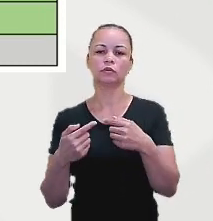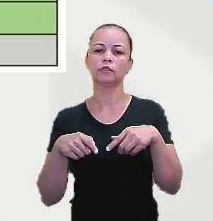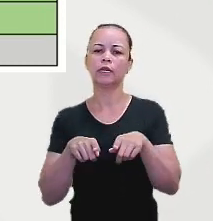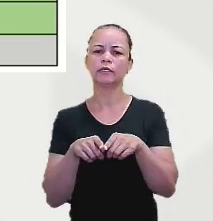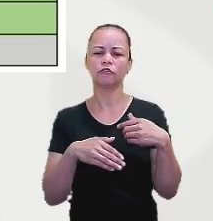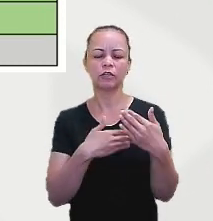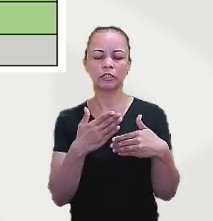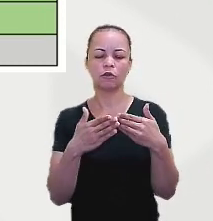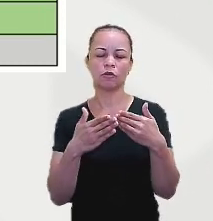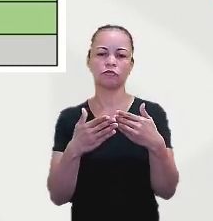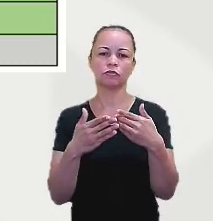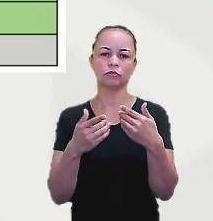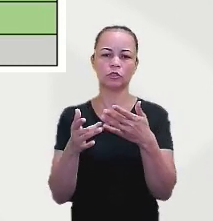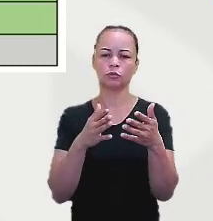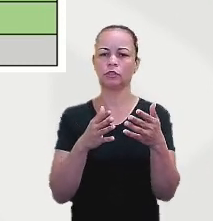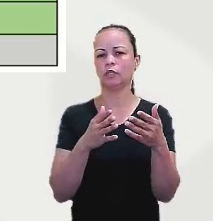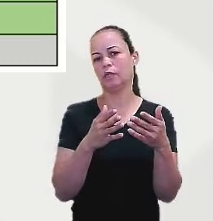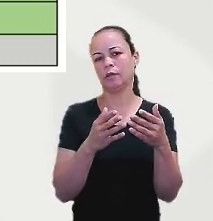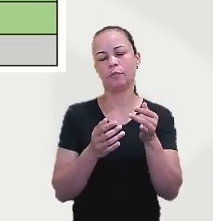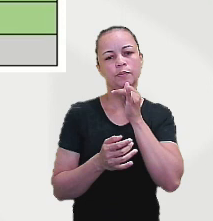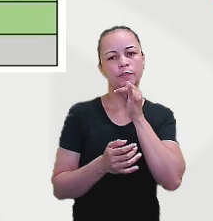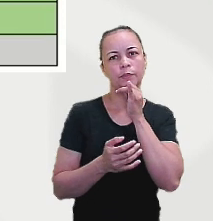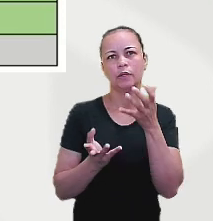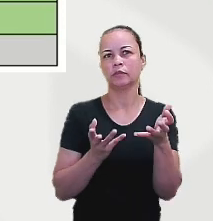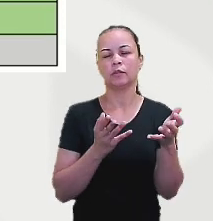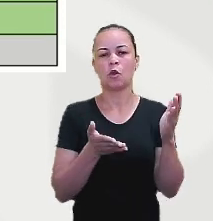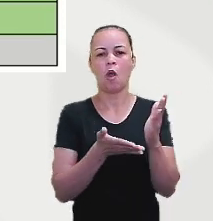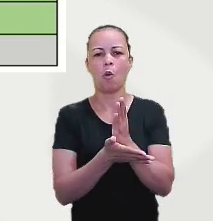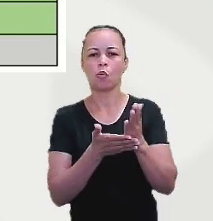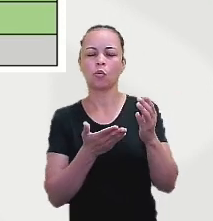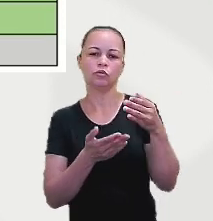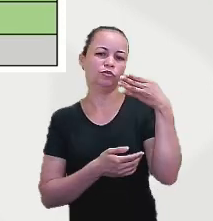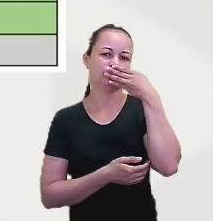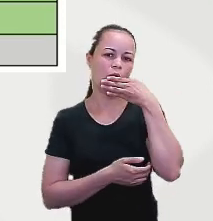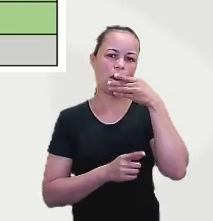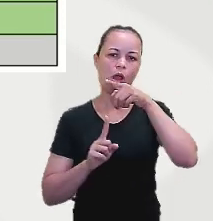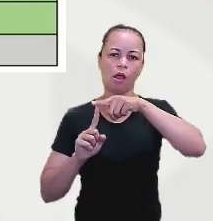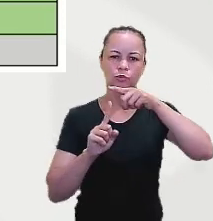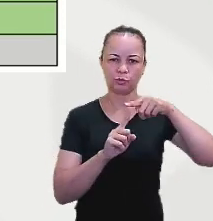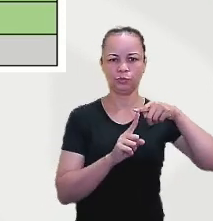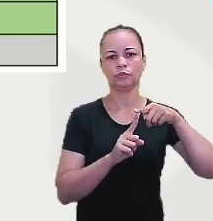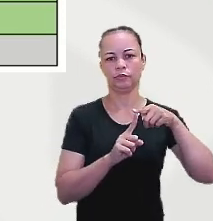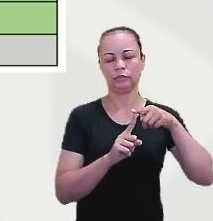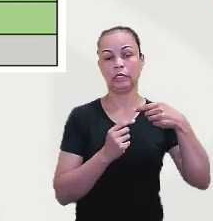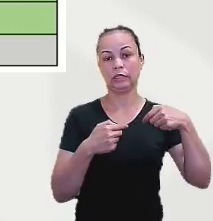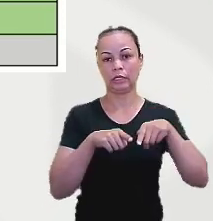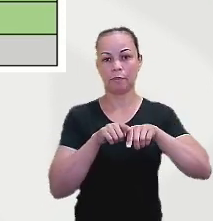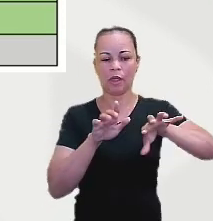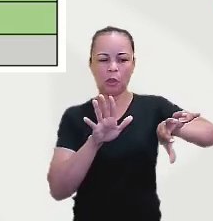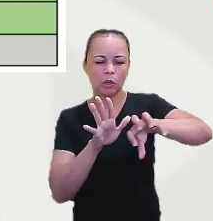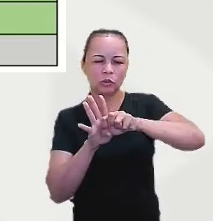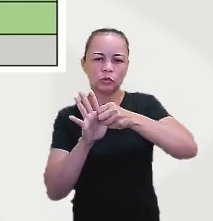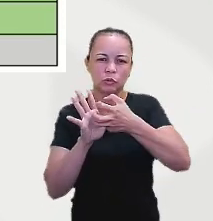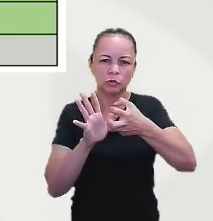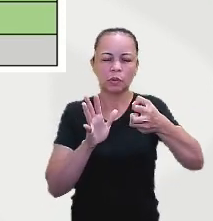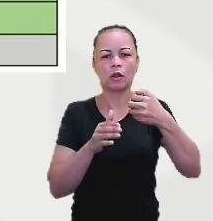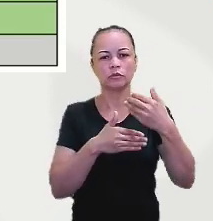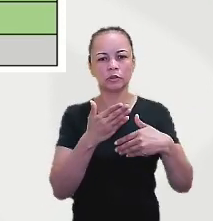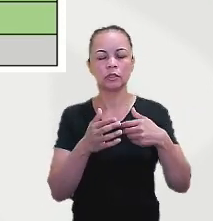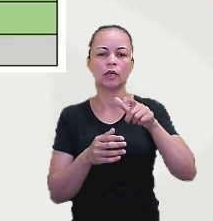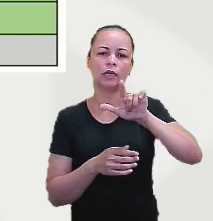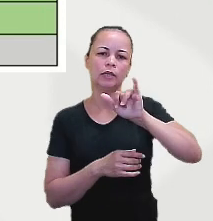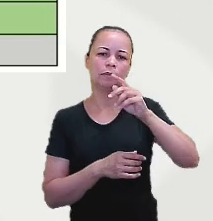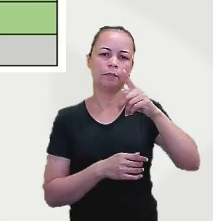uma função de produção, por exemplo, de alguns tipos de açúcares, tá? E também o transporte deles, tá? Lipídios também e